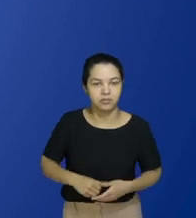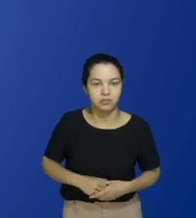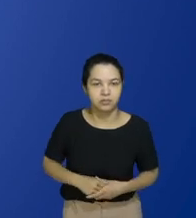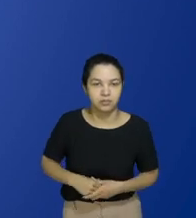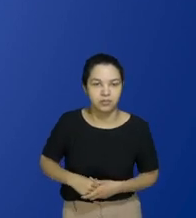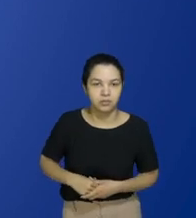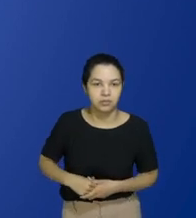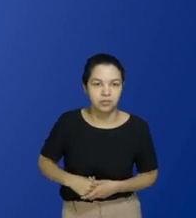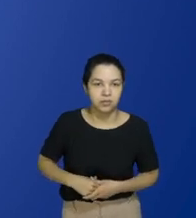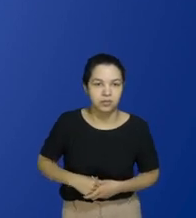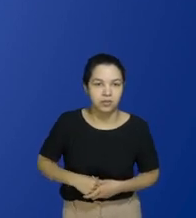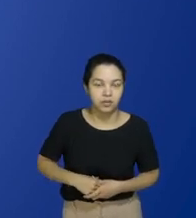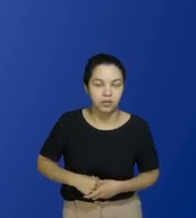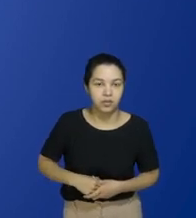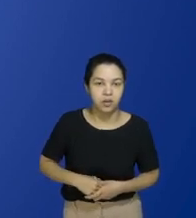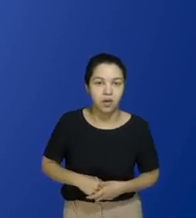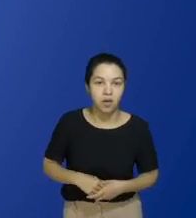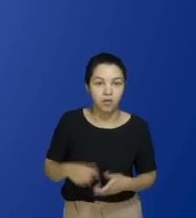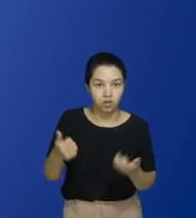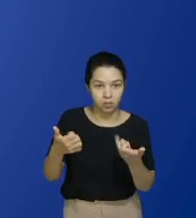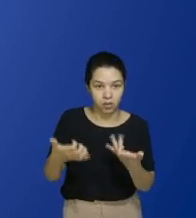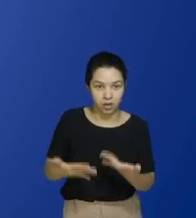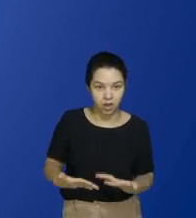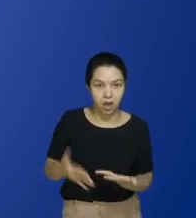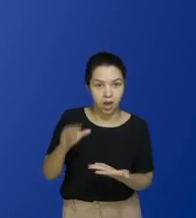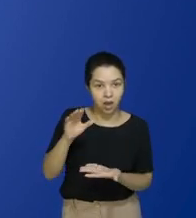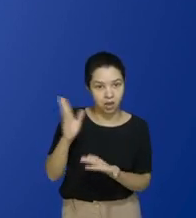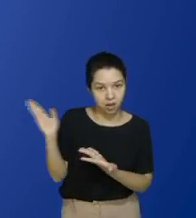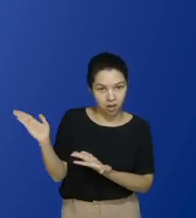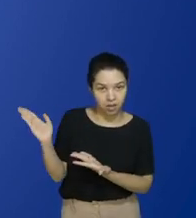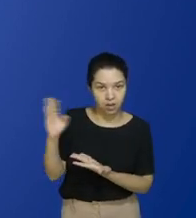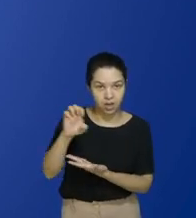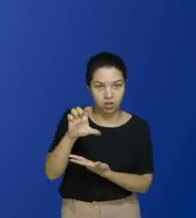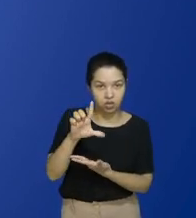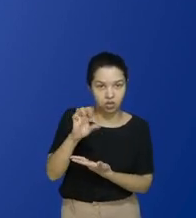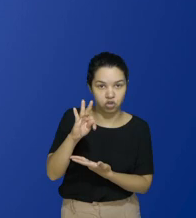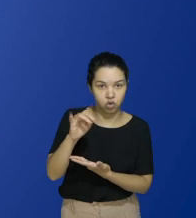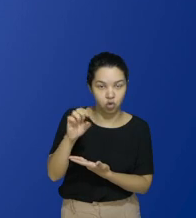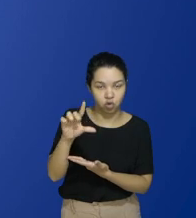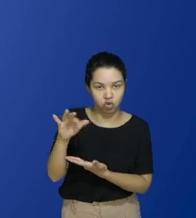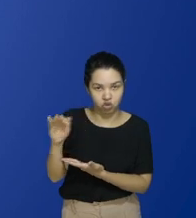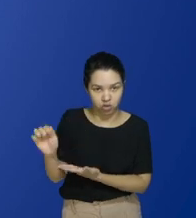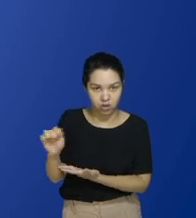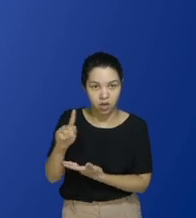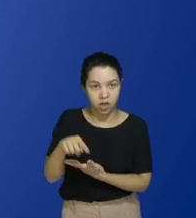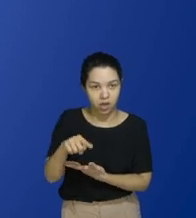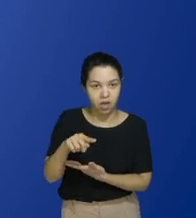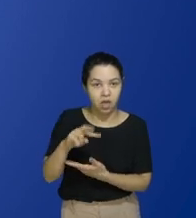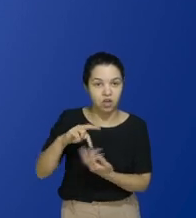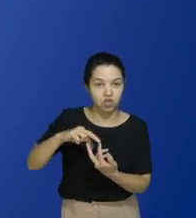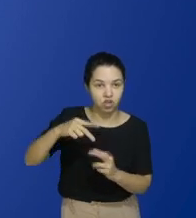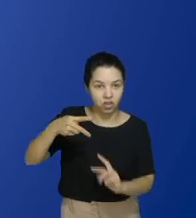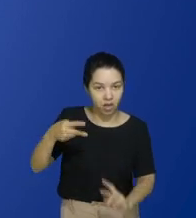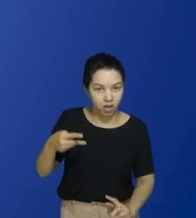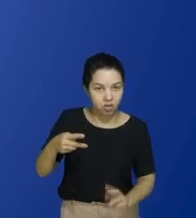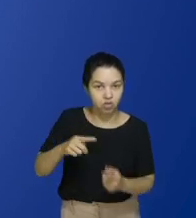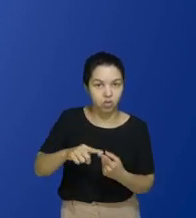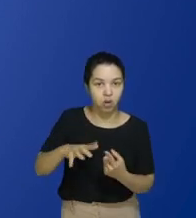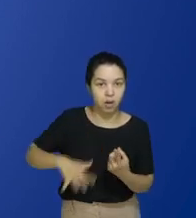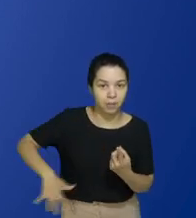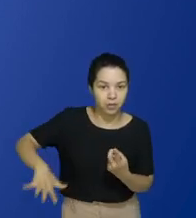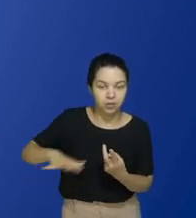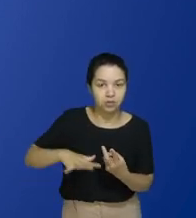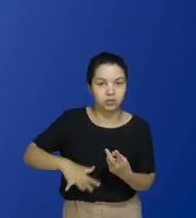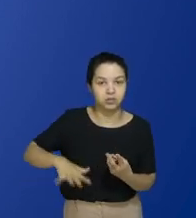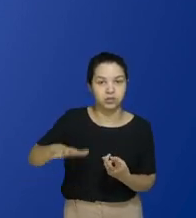Então, a etiologia, eu vou falar só por cima, são vários fatores que interferem, né? É o fator genético, o fator ambiental, o